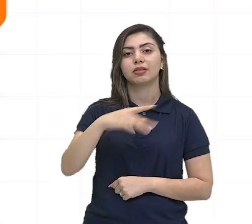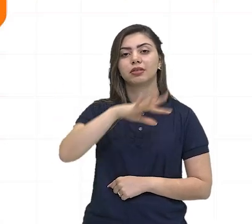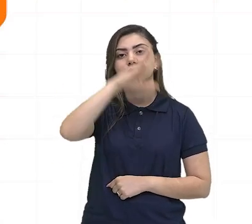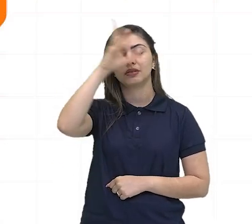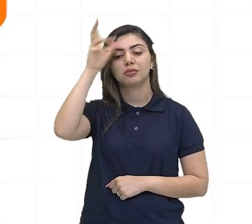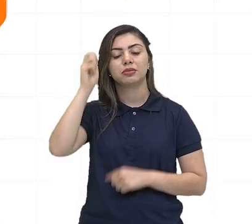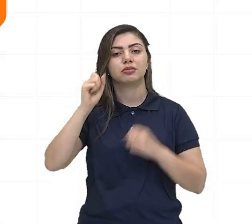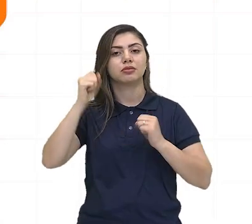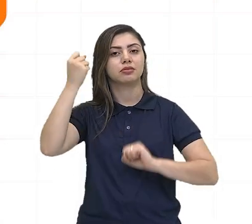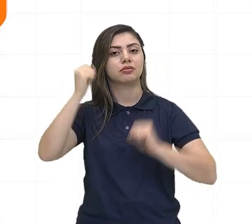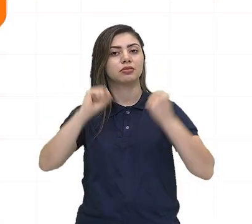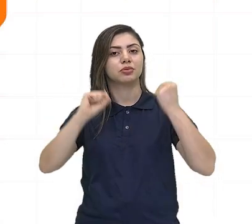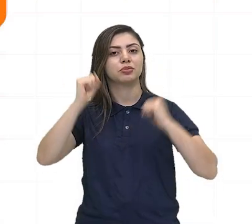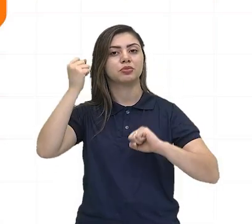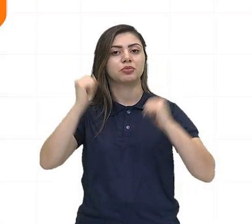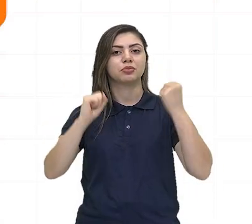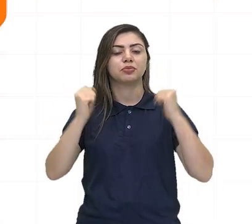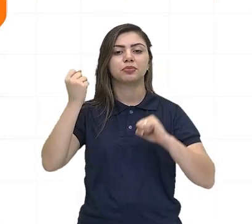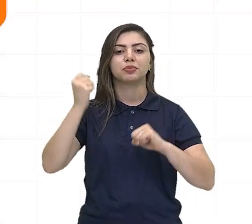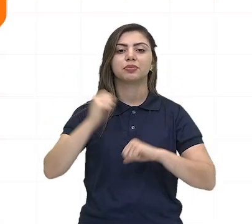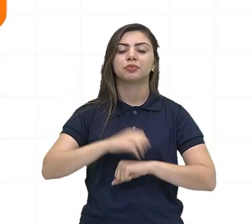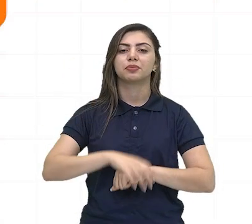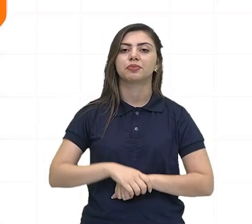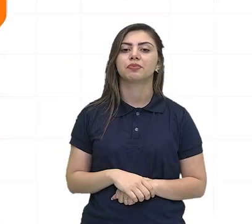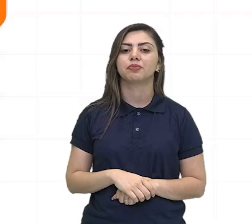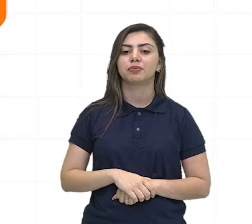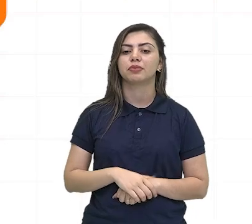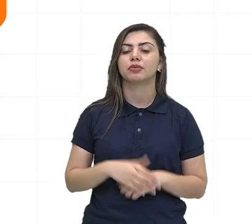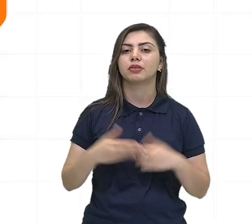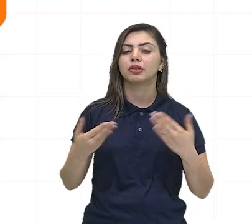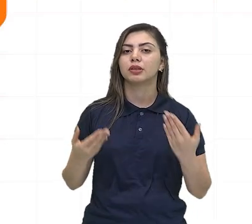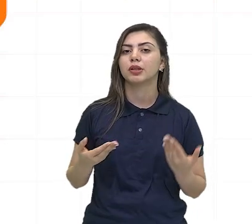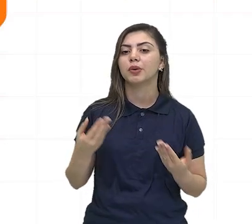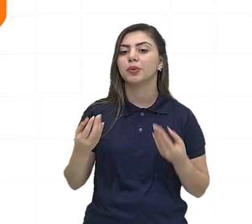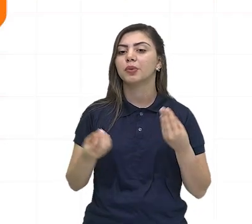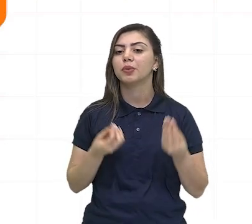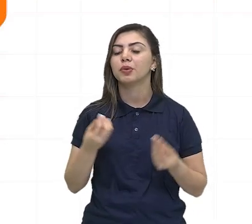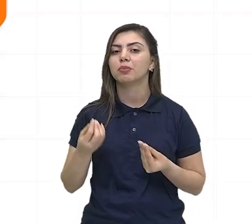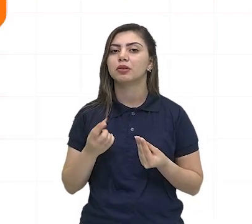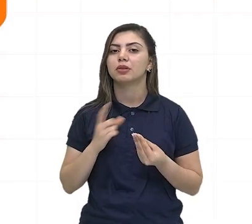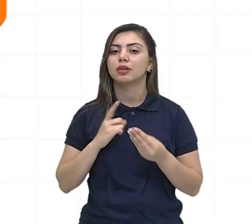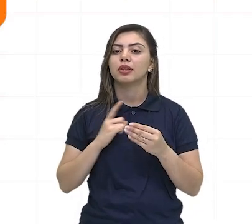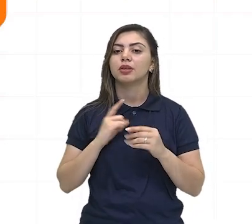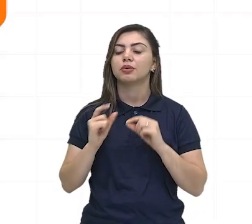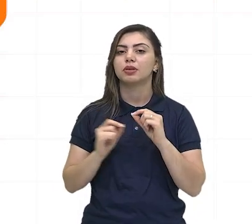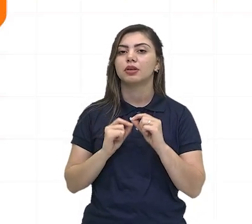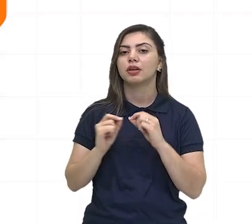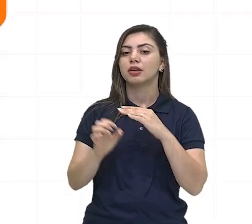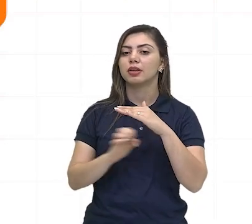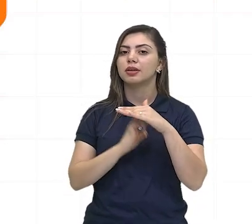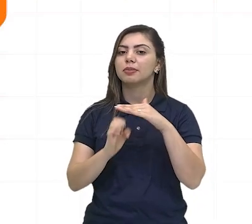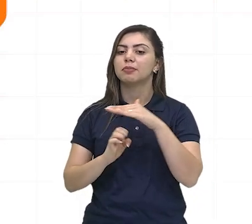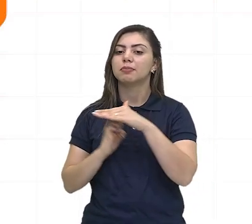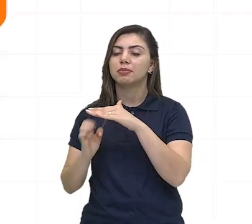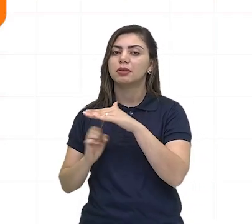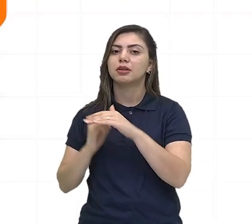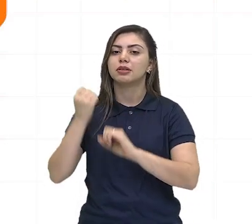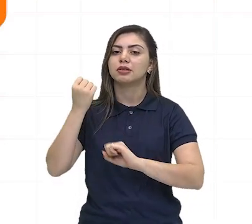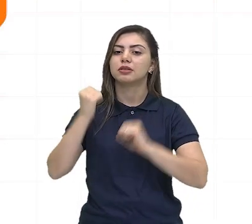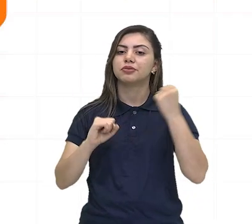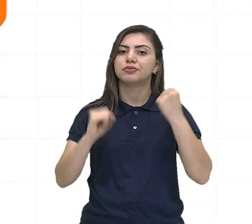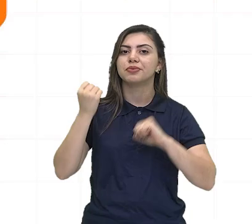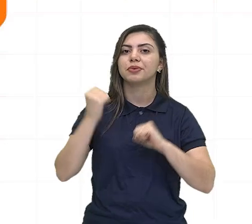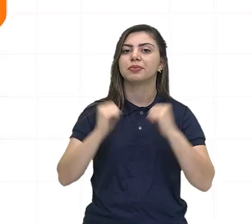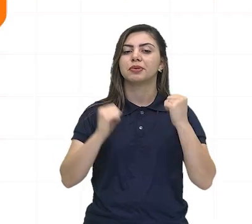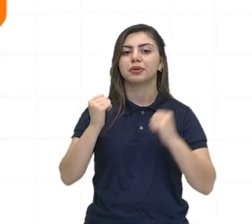Industrial de Manaus, onde foram instaladas ali várias